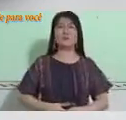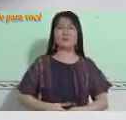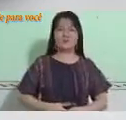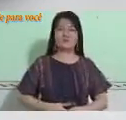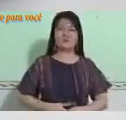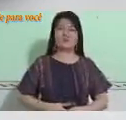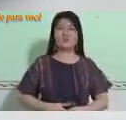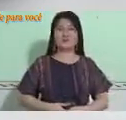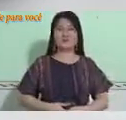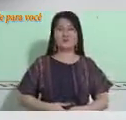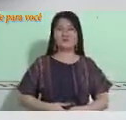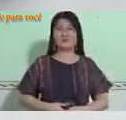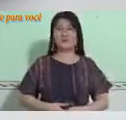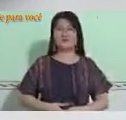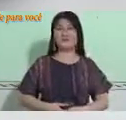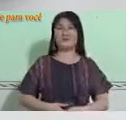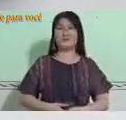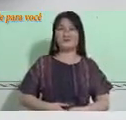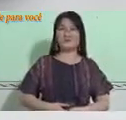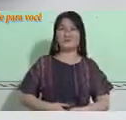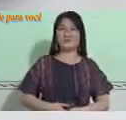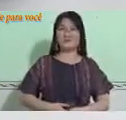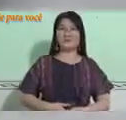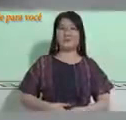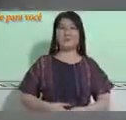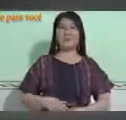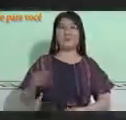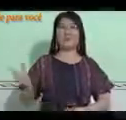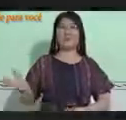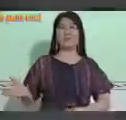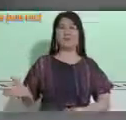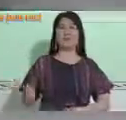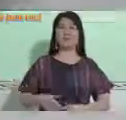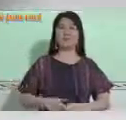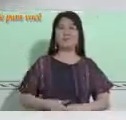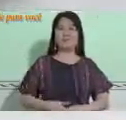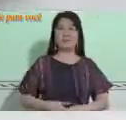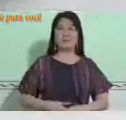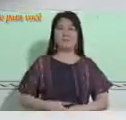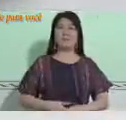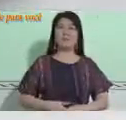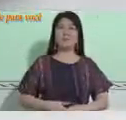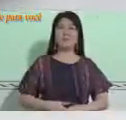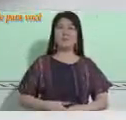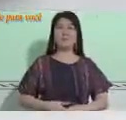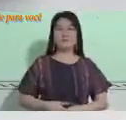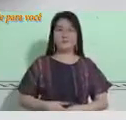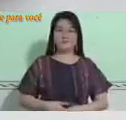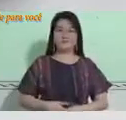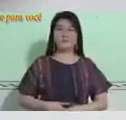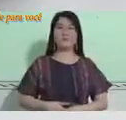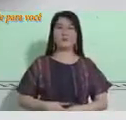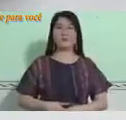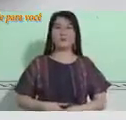Como tratar? 2. Quando um remédio causa tremor, vírgula, é necessário informar ao médico, vírgula, para avaliar a